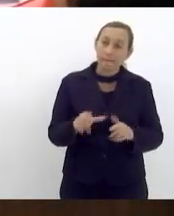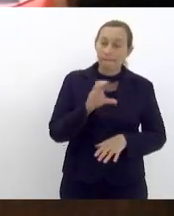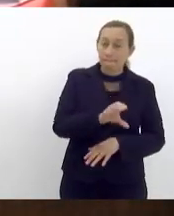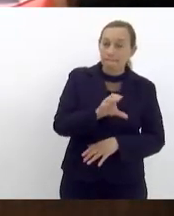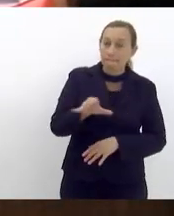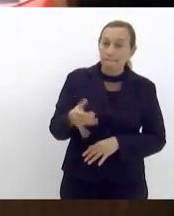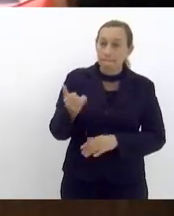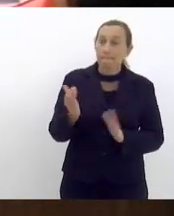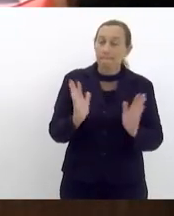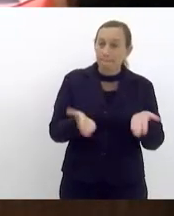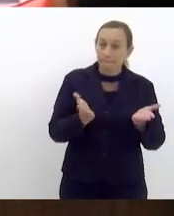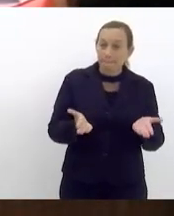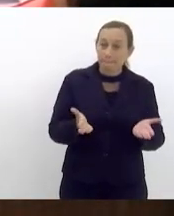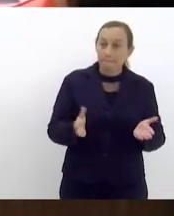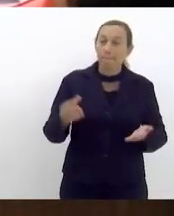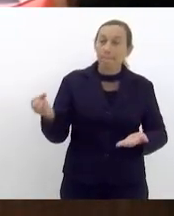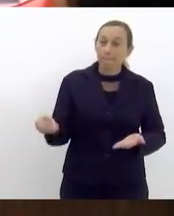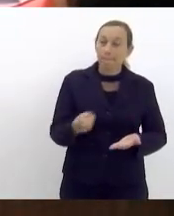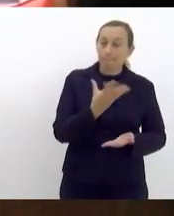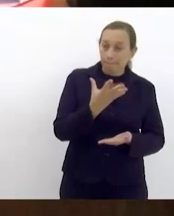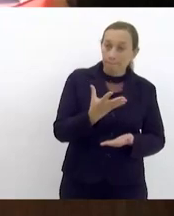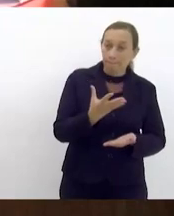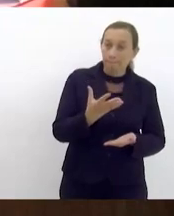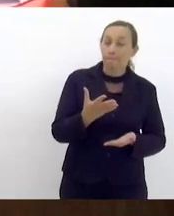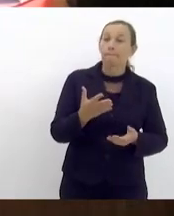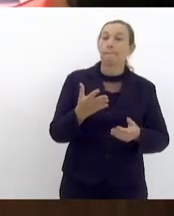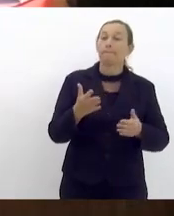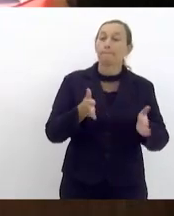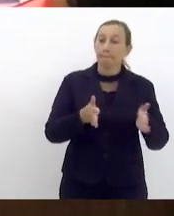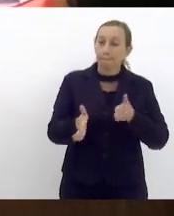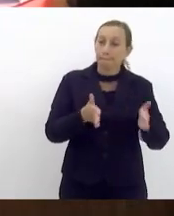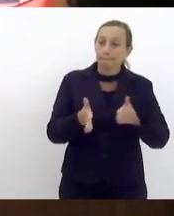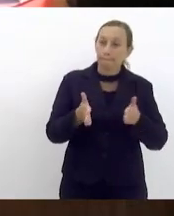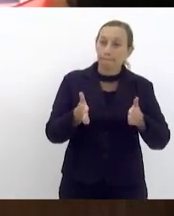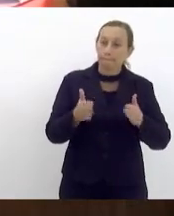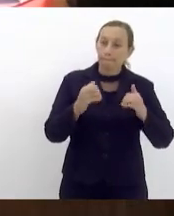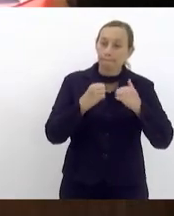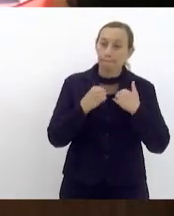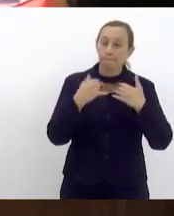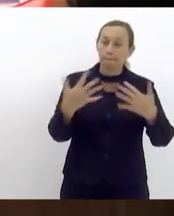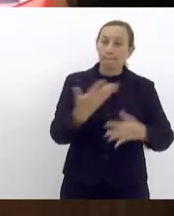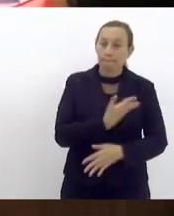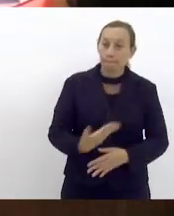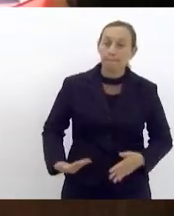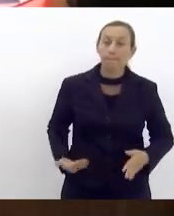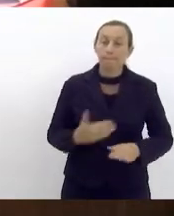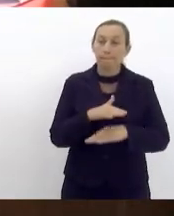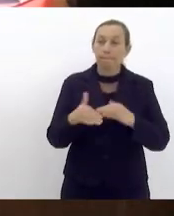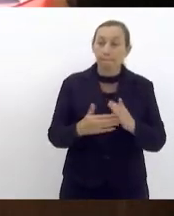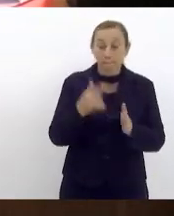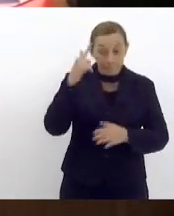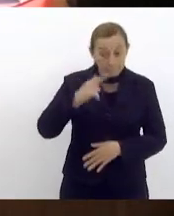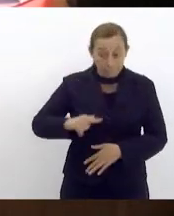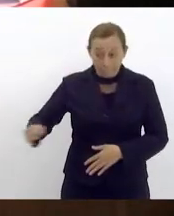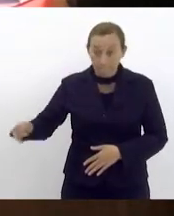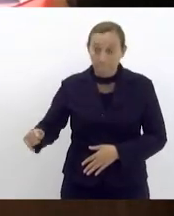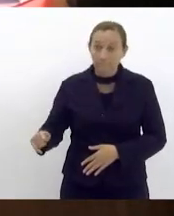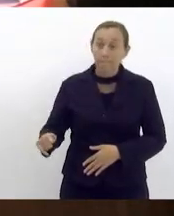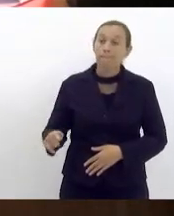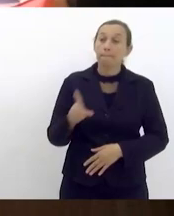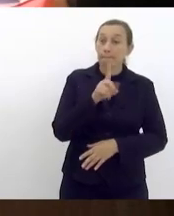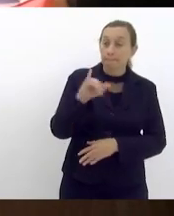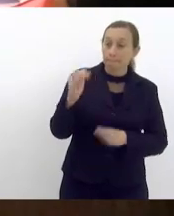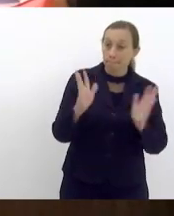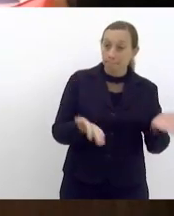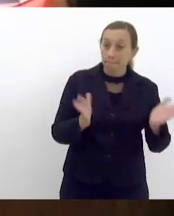a ccj agora nessa legislatura a gente realizou audiências em todas as semanas desde o primeiro dia inclusive como na data de